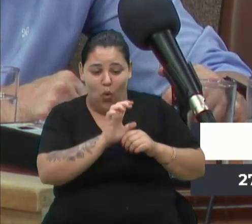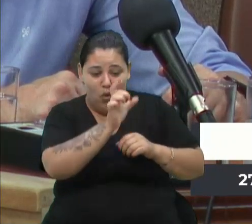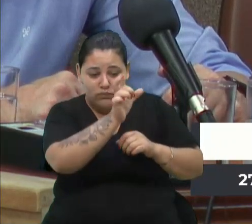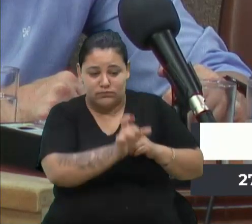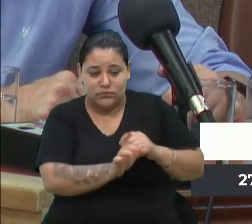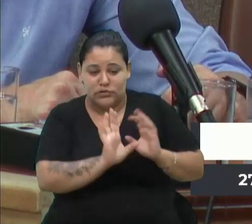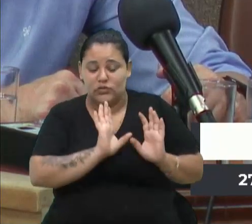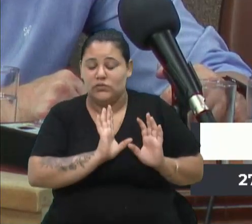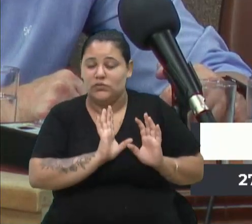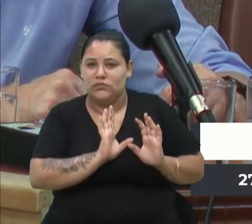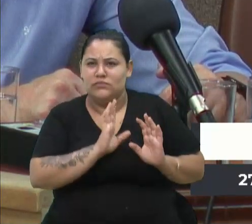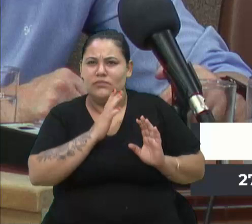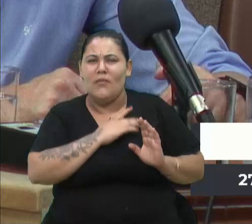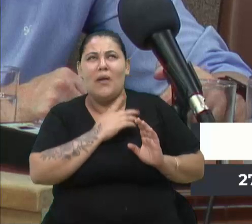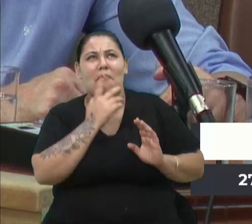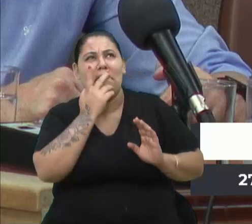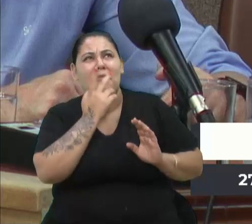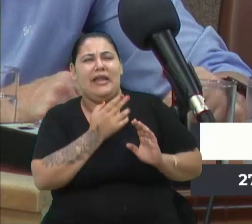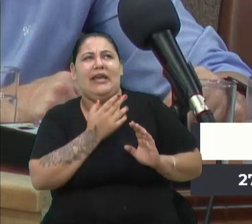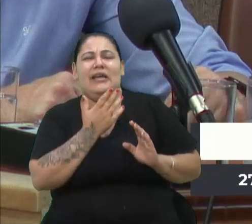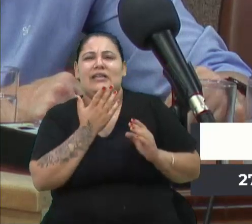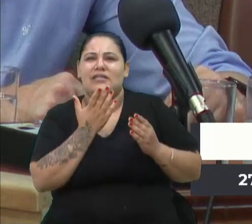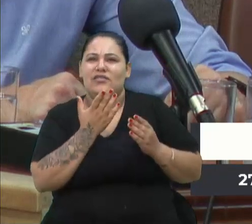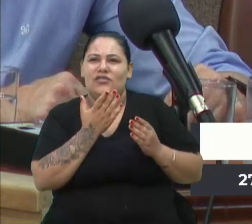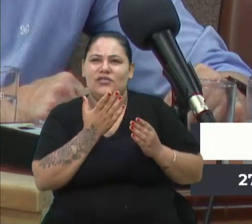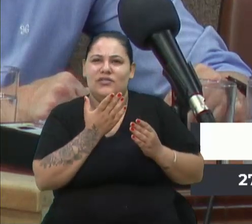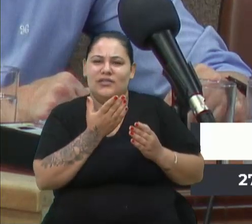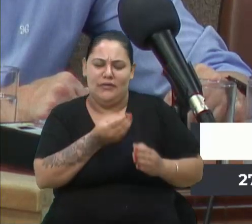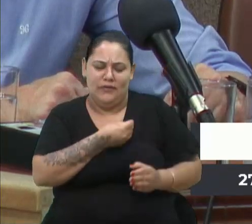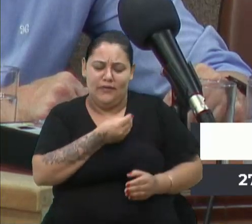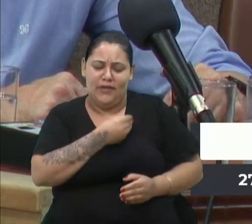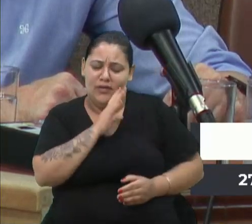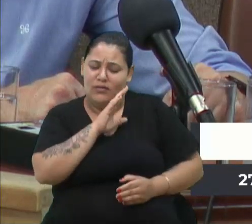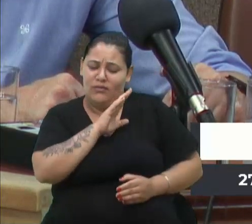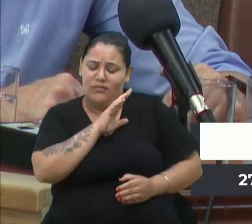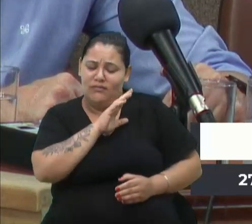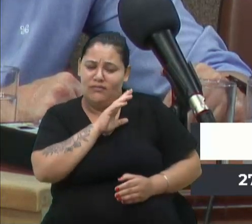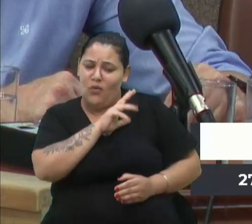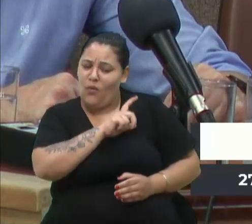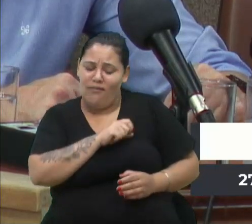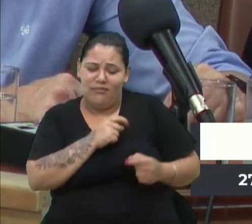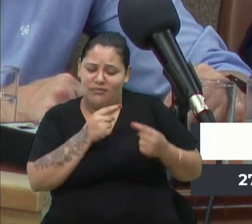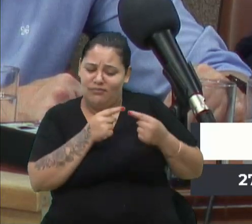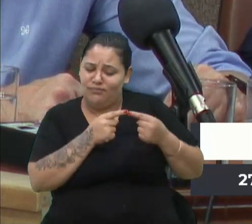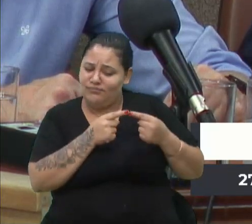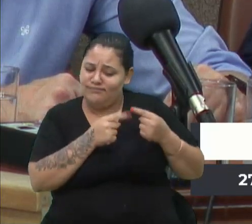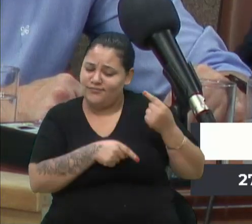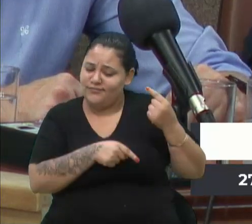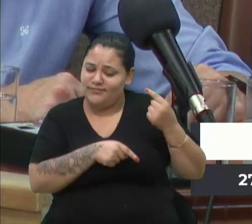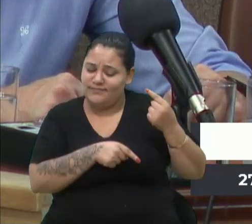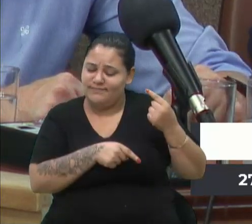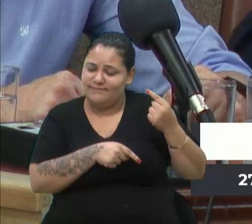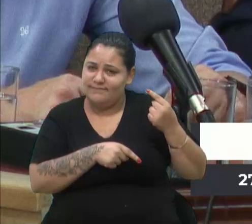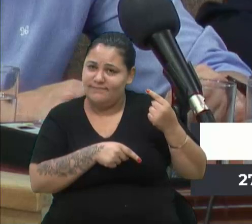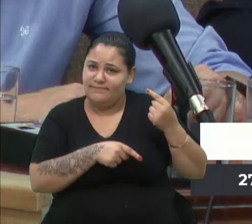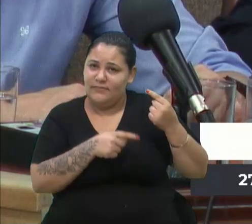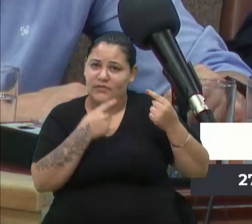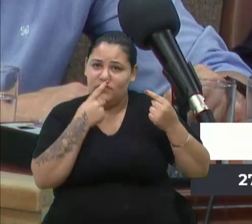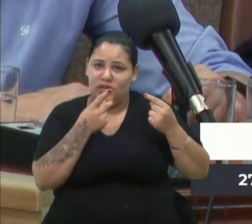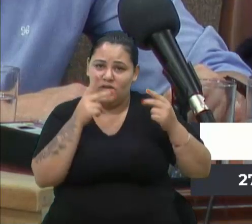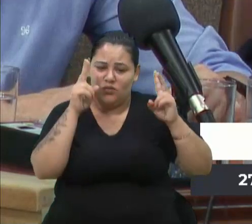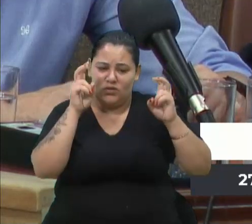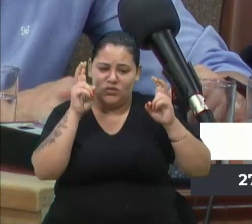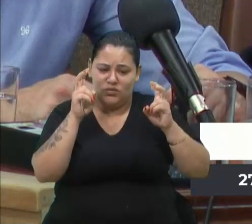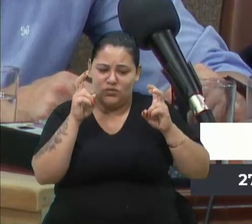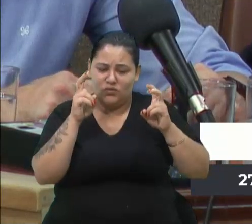Me parece que nós não estamos vivendo o amor. Então, né, trazendo a sua pauta do seu assunto,